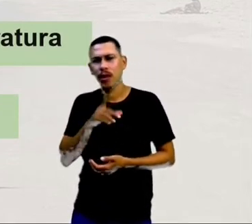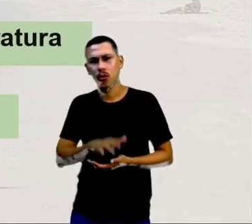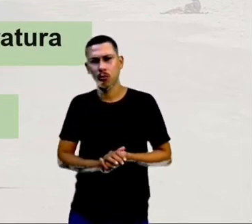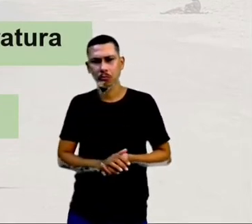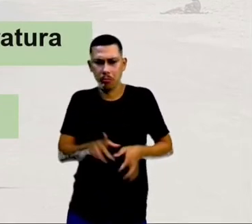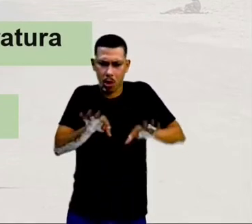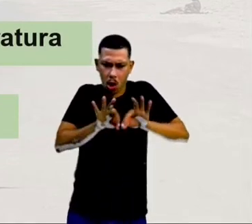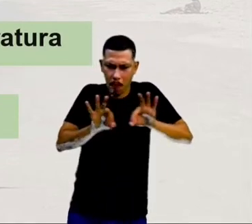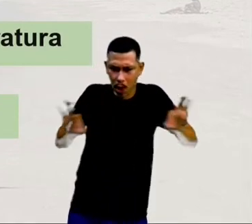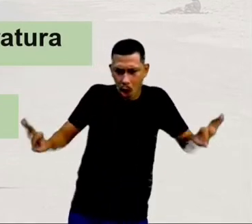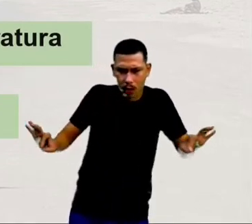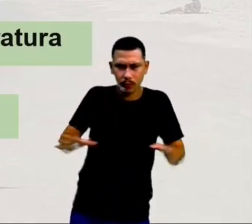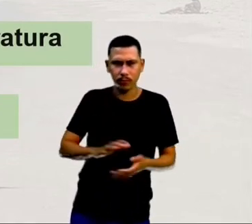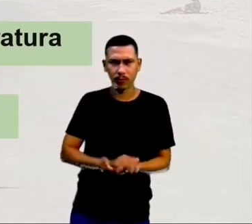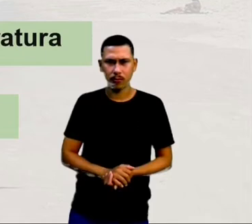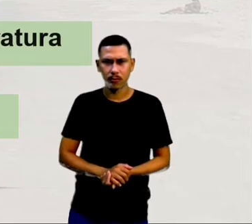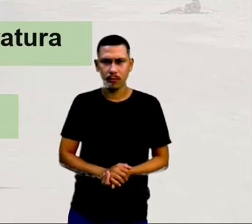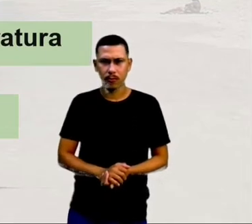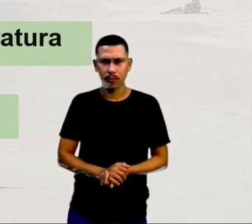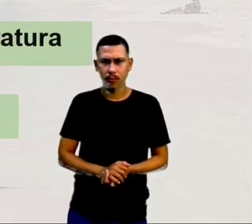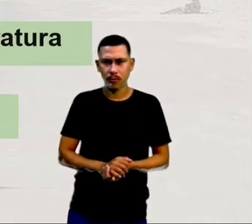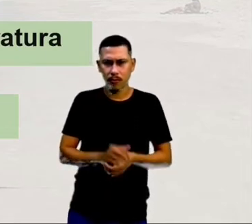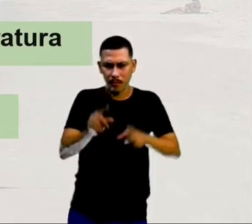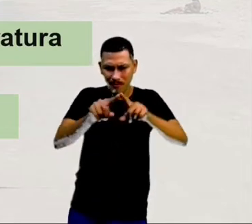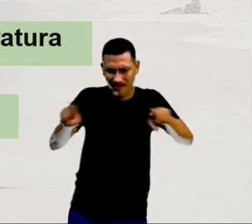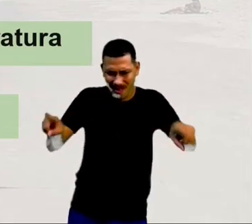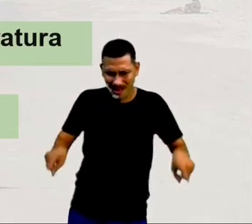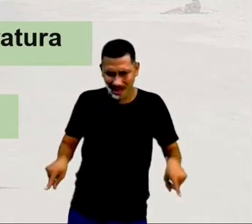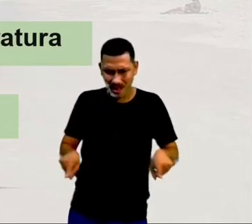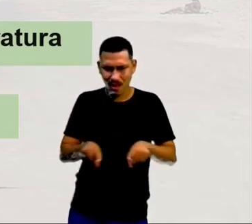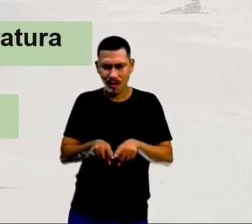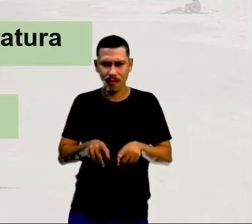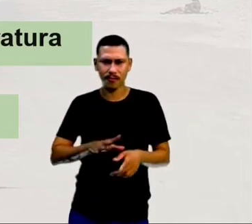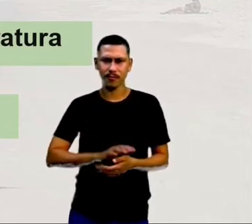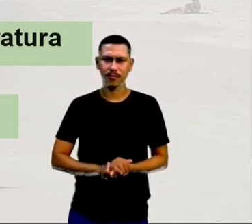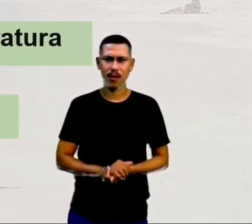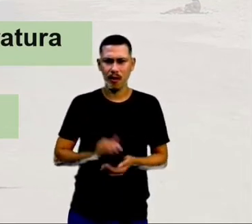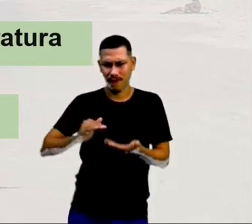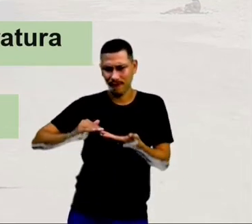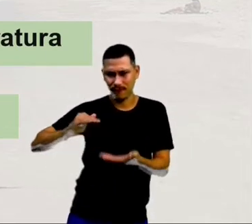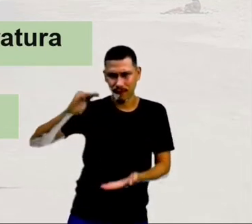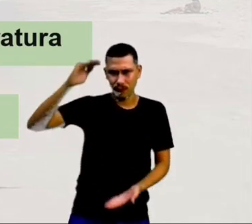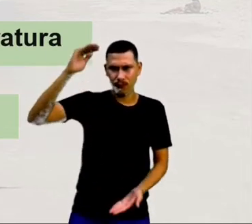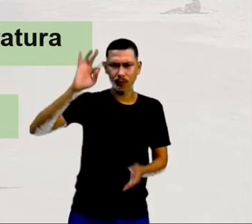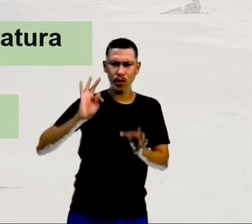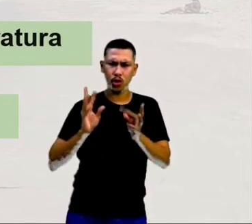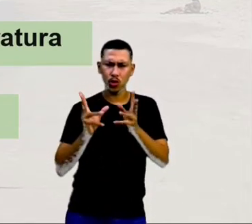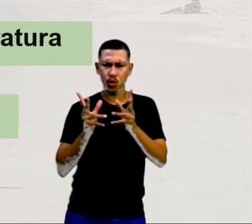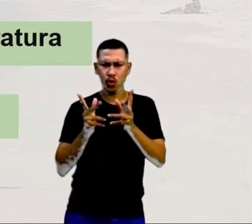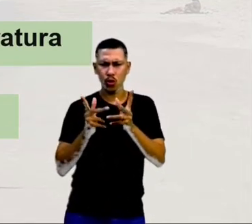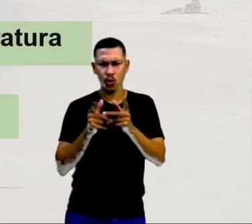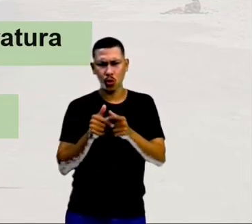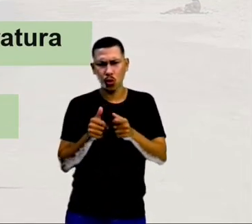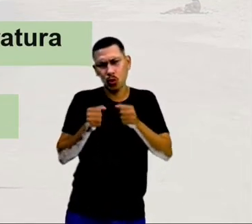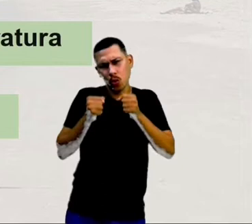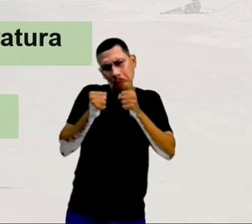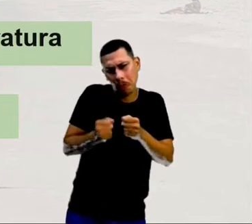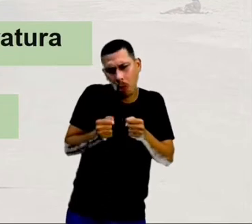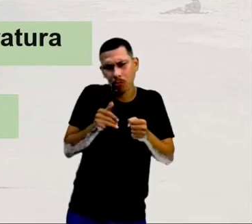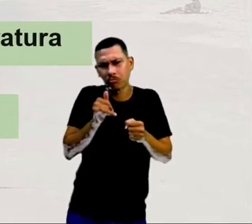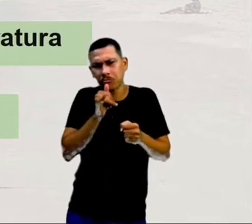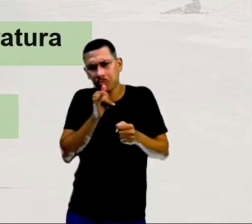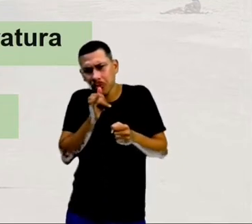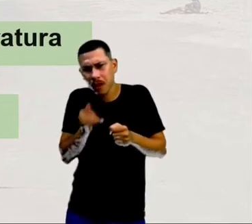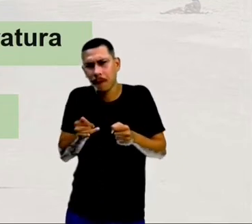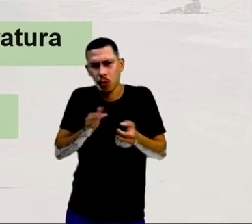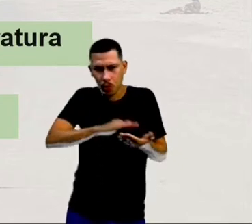tem capacidade, tem área, tem pressão, tem volume, tudo isso aqui é exemplo de